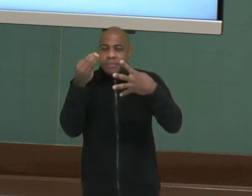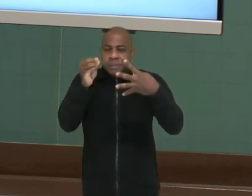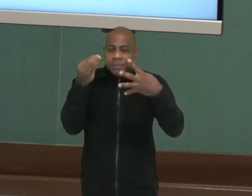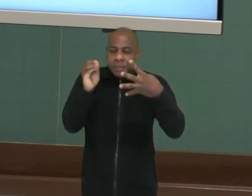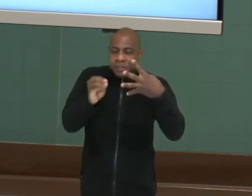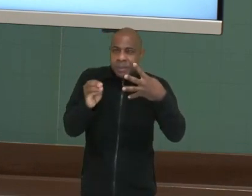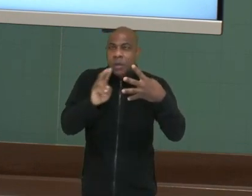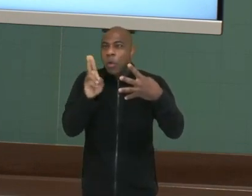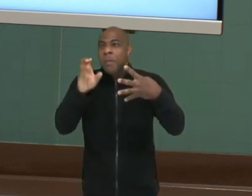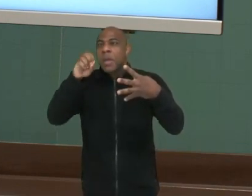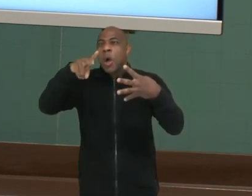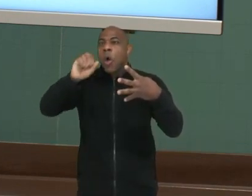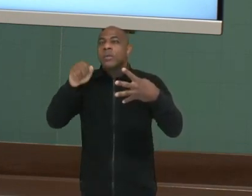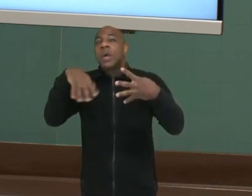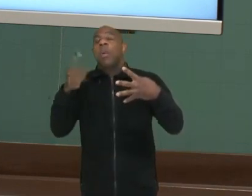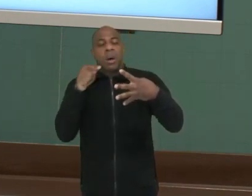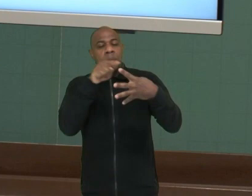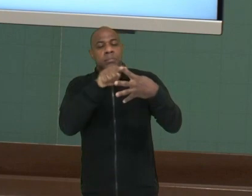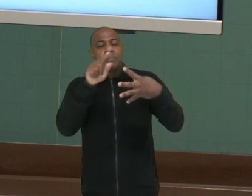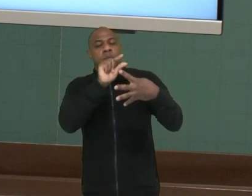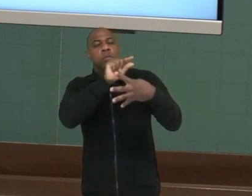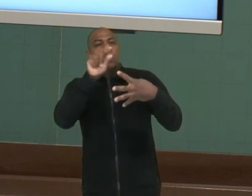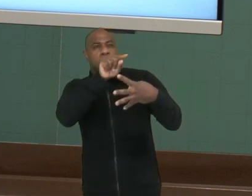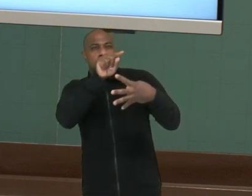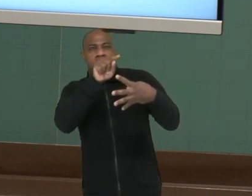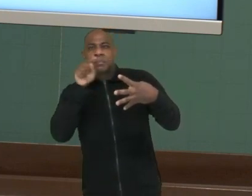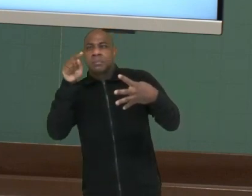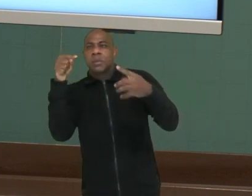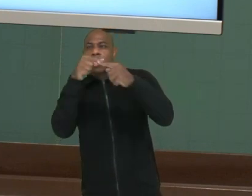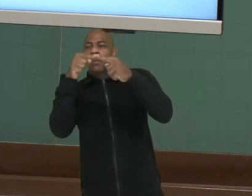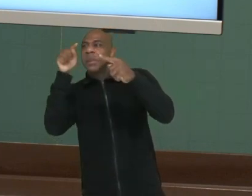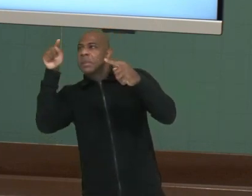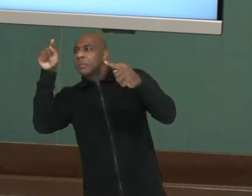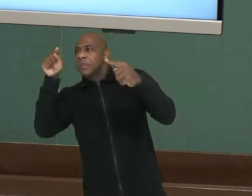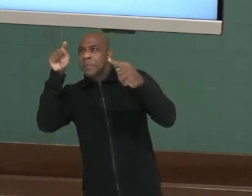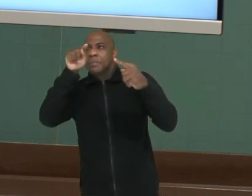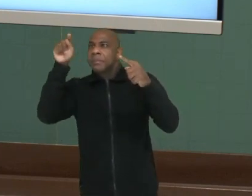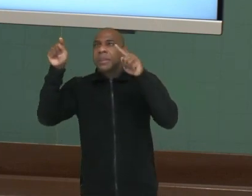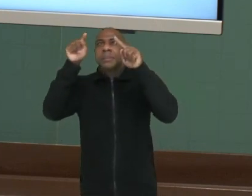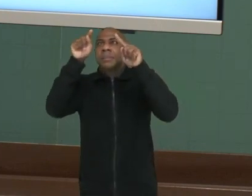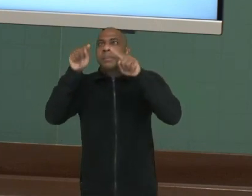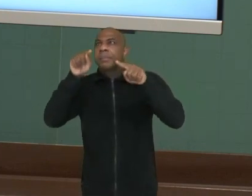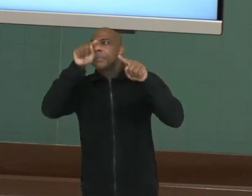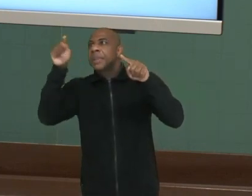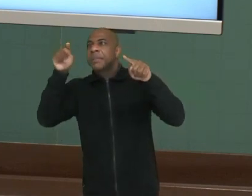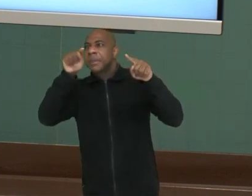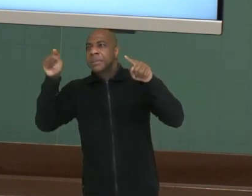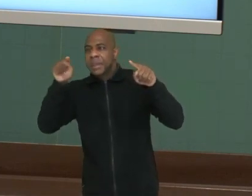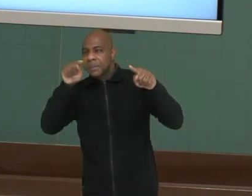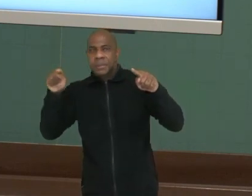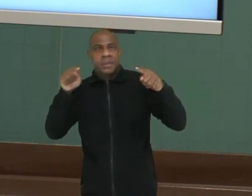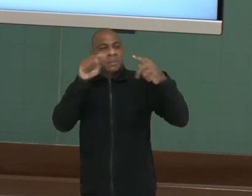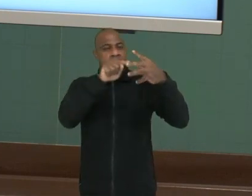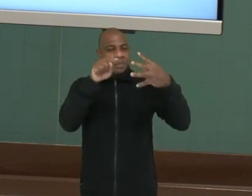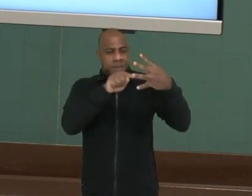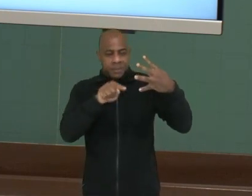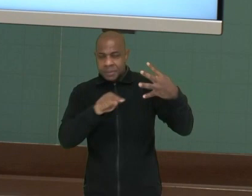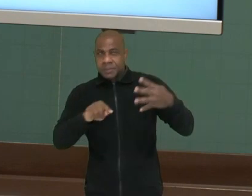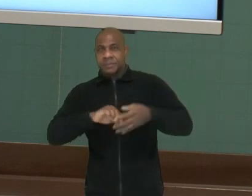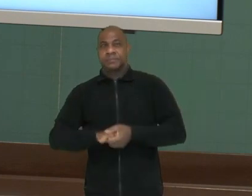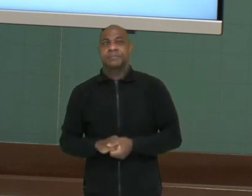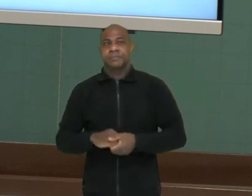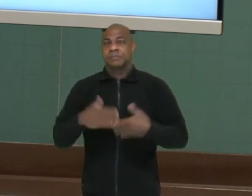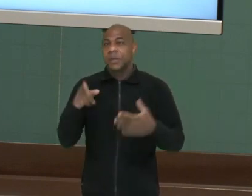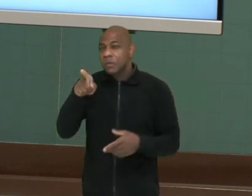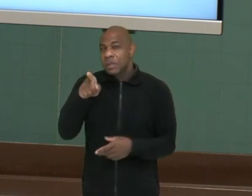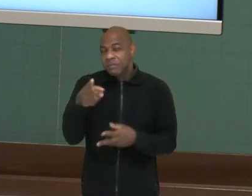algum espaço, em uma tabelinha onde você tem o tipo de onda, a mecânica, eletromagnética, transversal e longitudinal. E